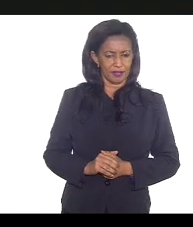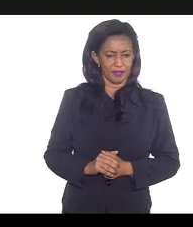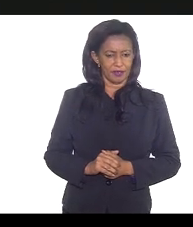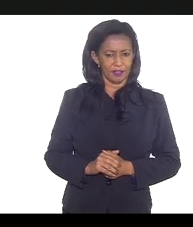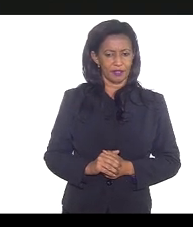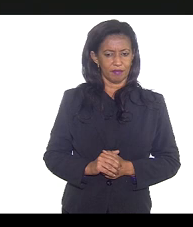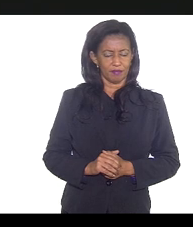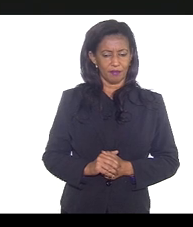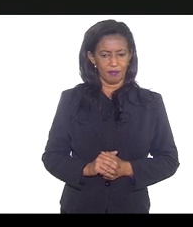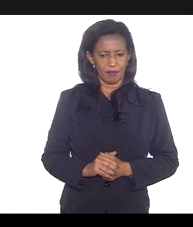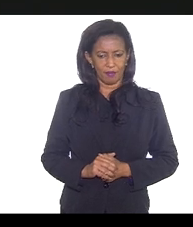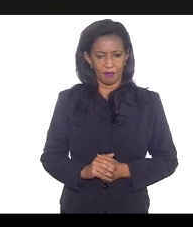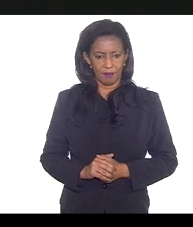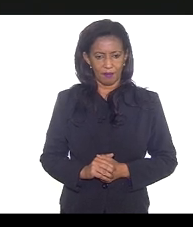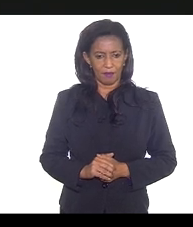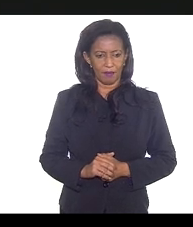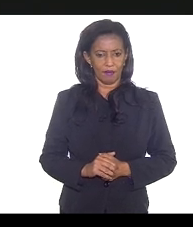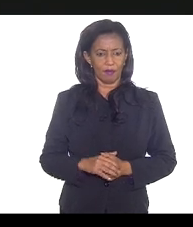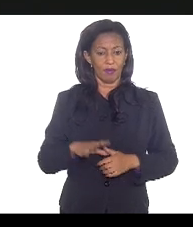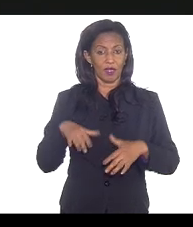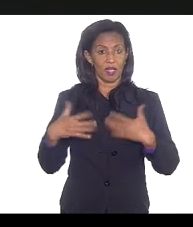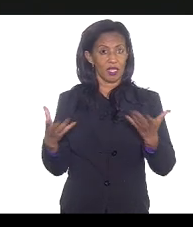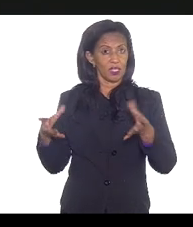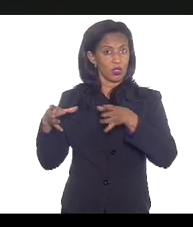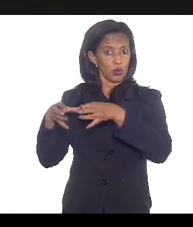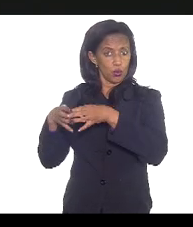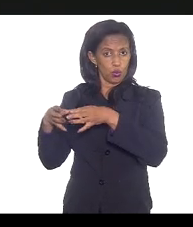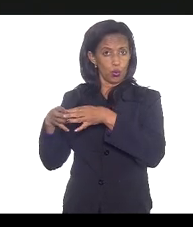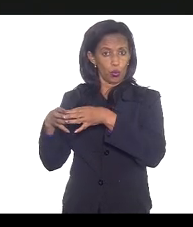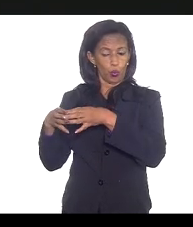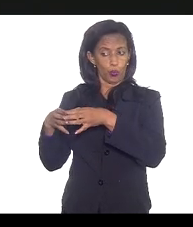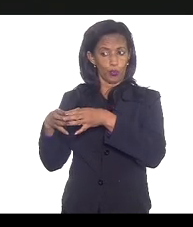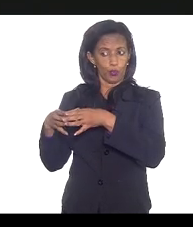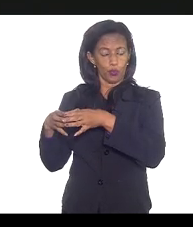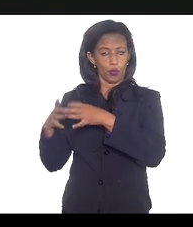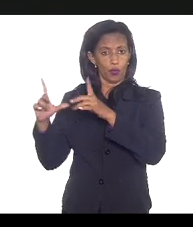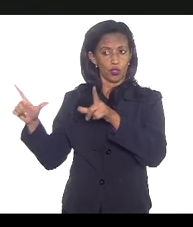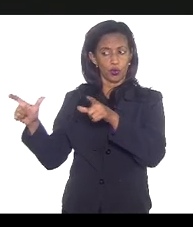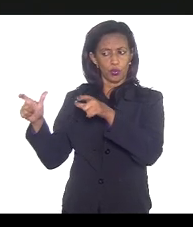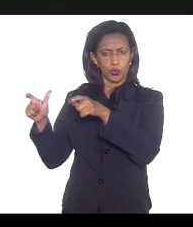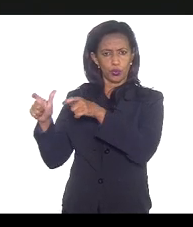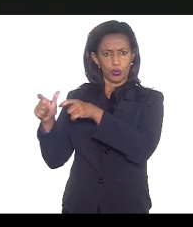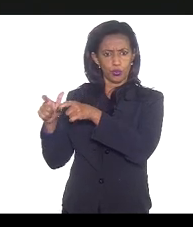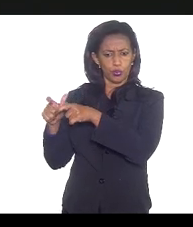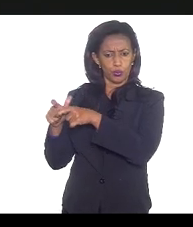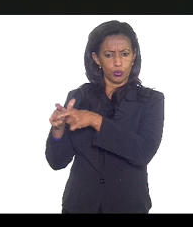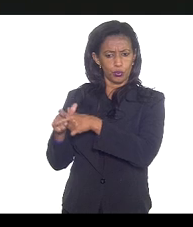da tarde, tá? E esse turno, ele foi diminuindo, foi...